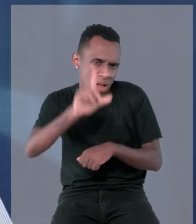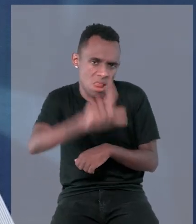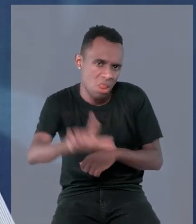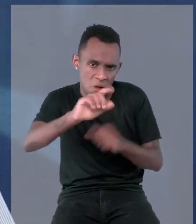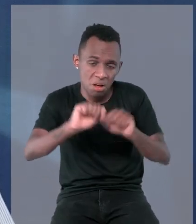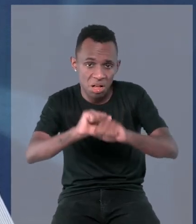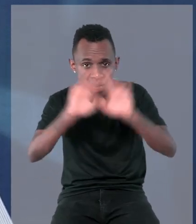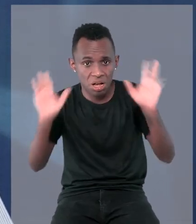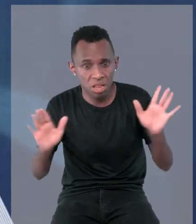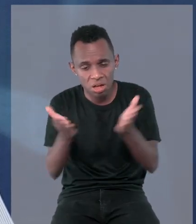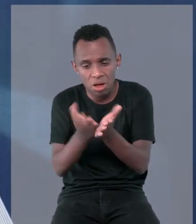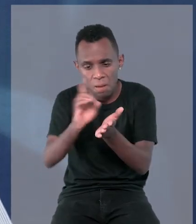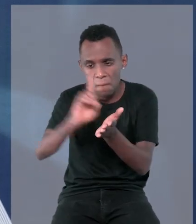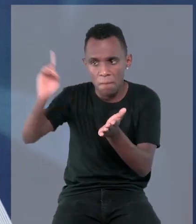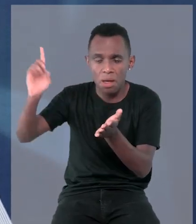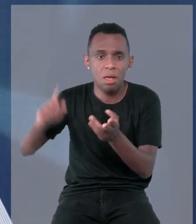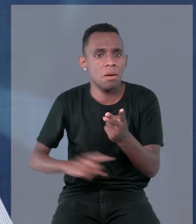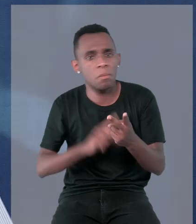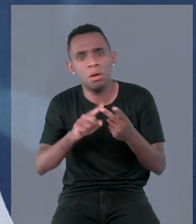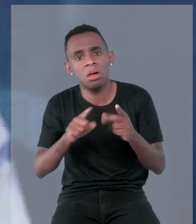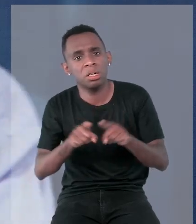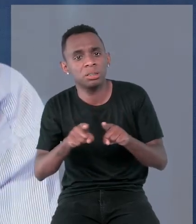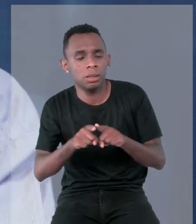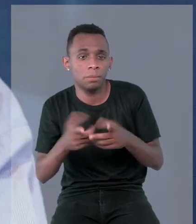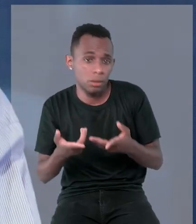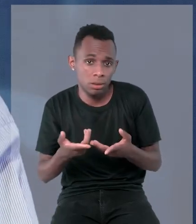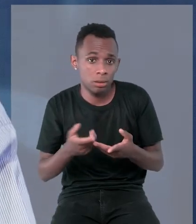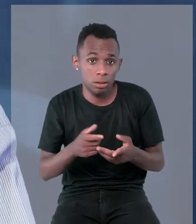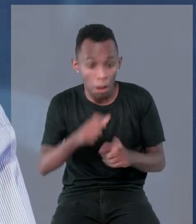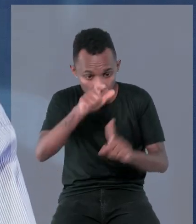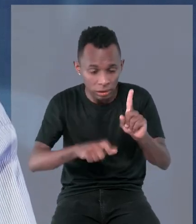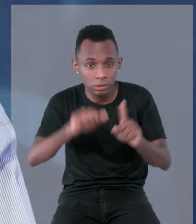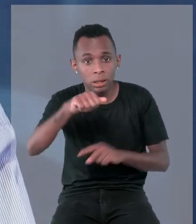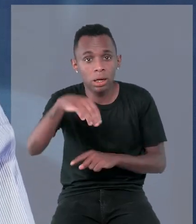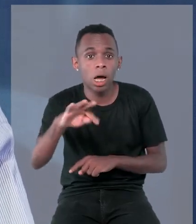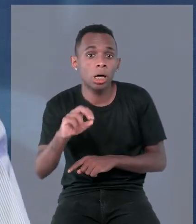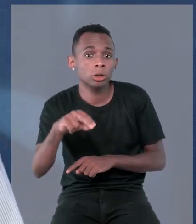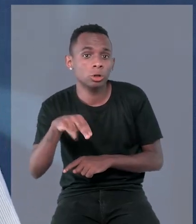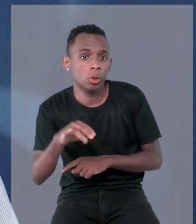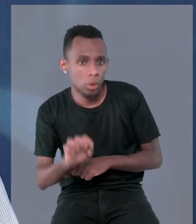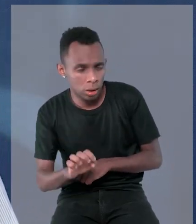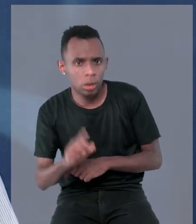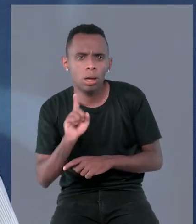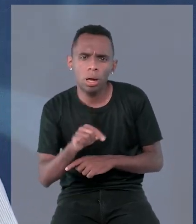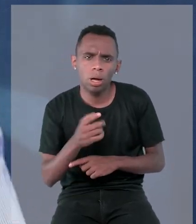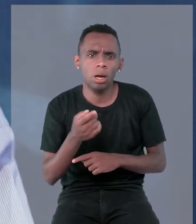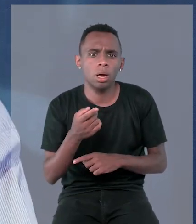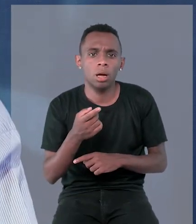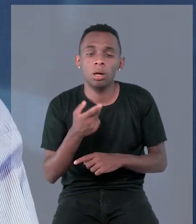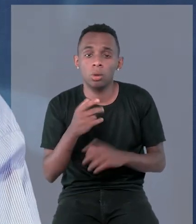óbvias, né? Como a da Bíblia, como a da... Inclusive o cara chama Anthony, né? Aquele conto chamado